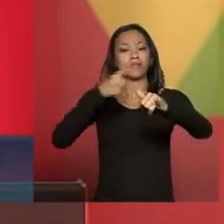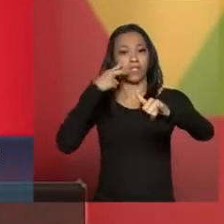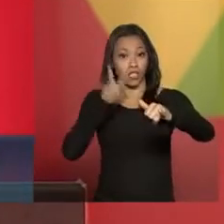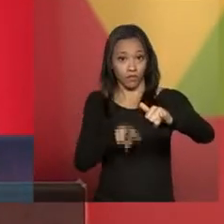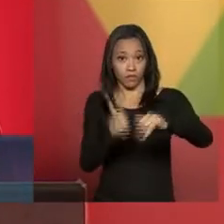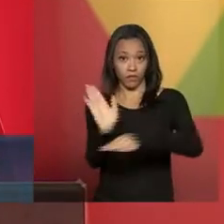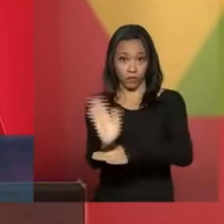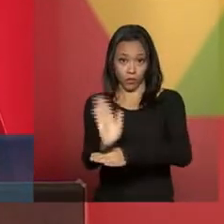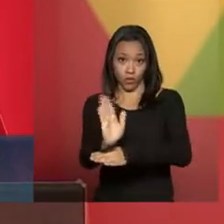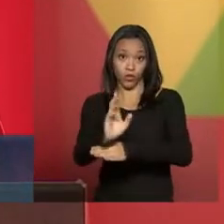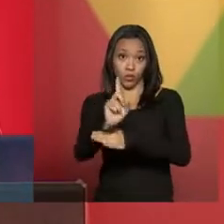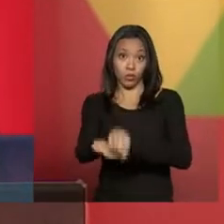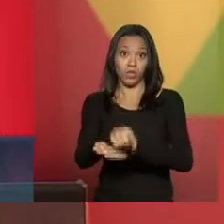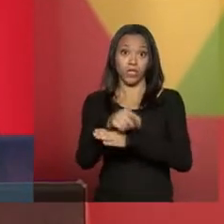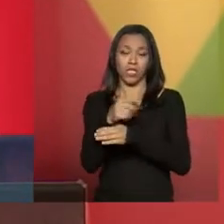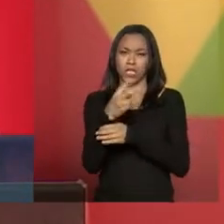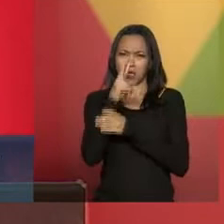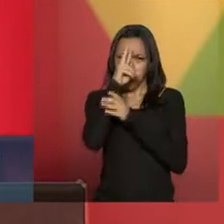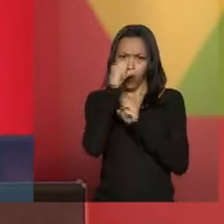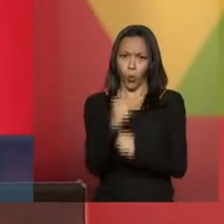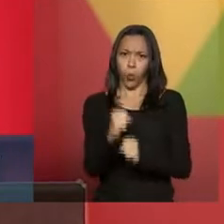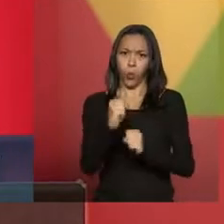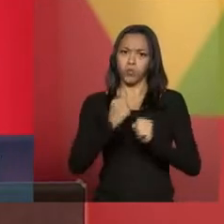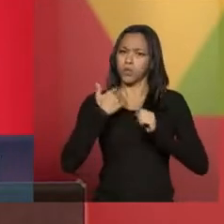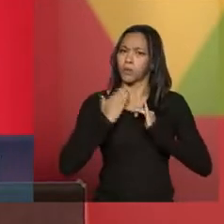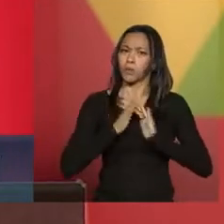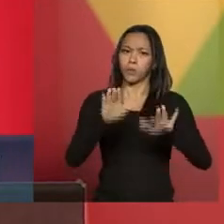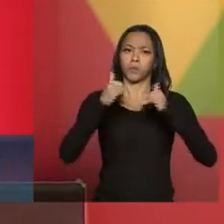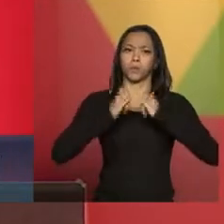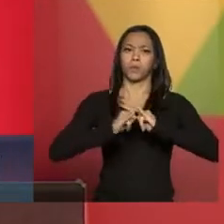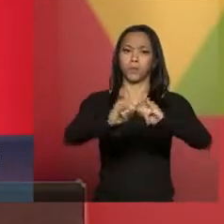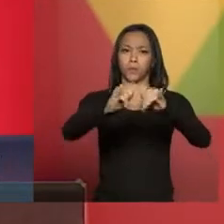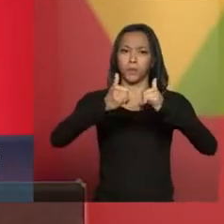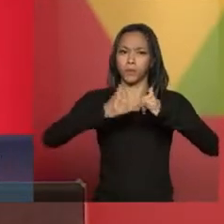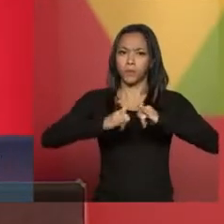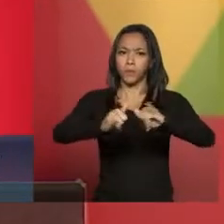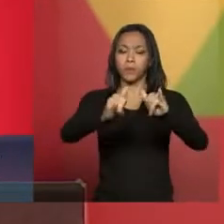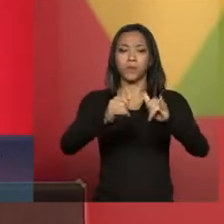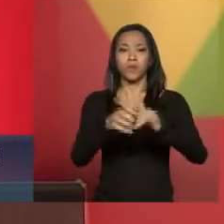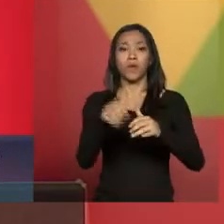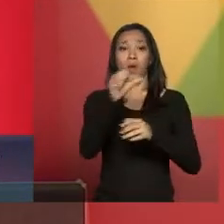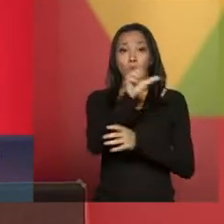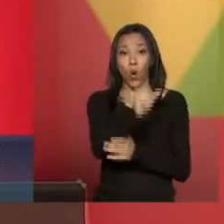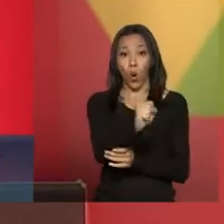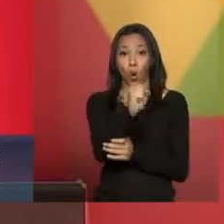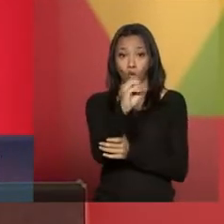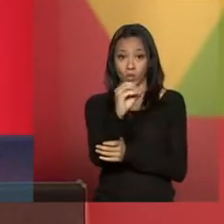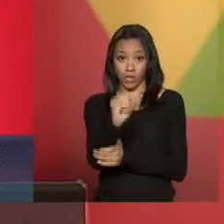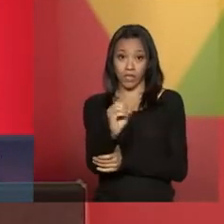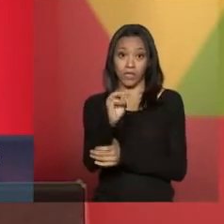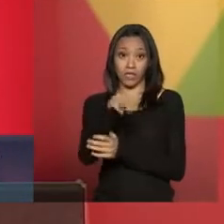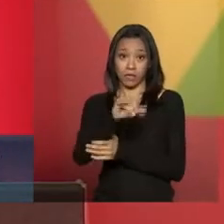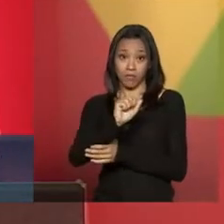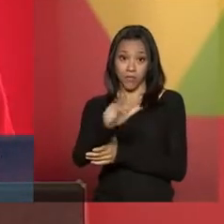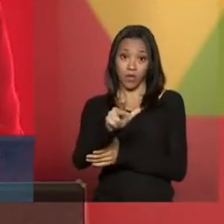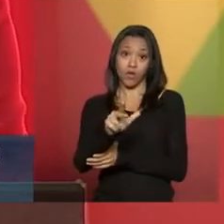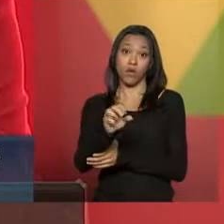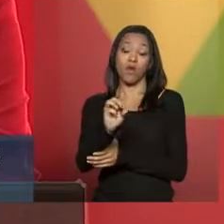alta tensão, em corrente contínua, de 800 mil volts,